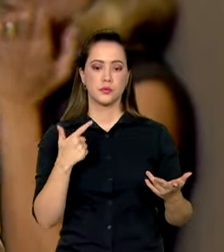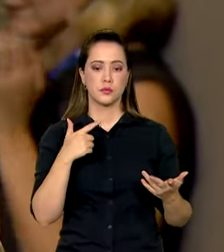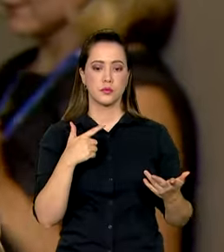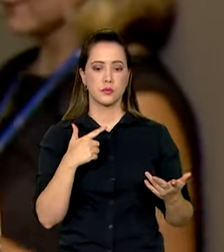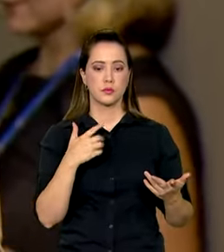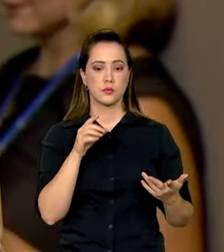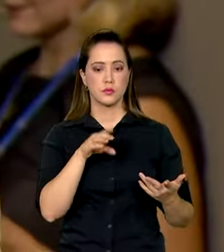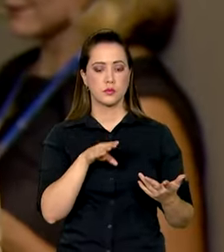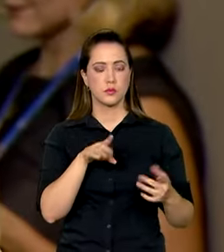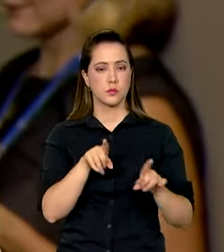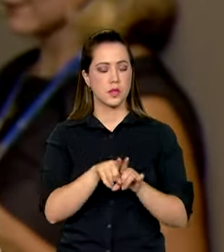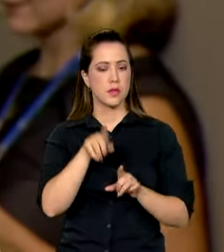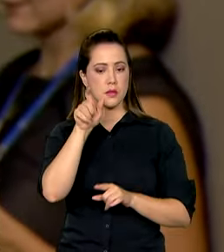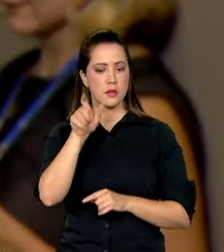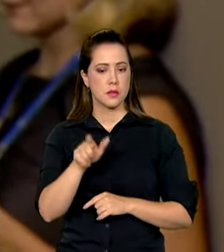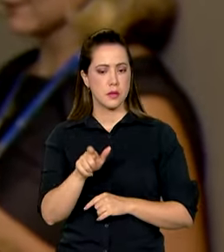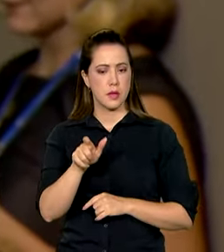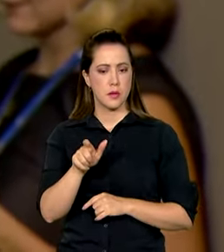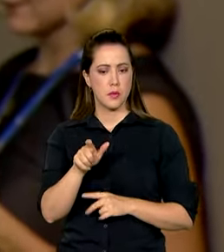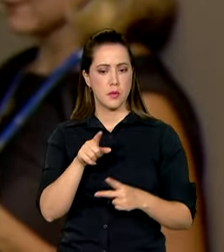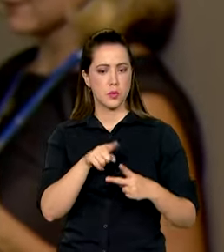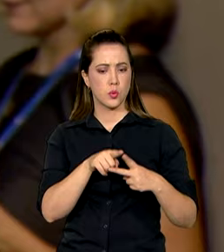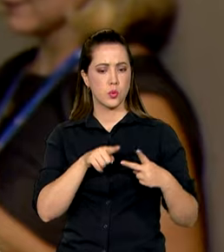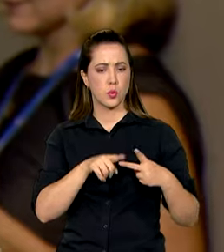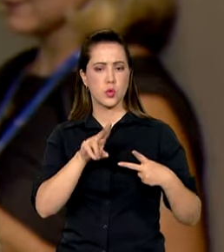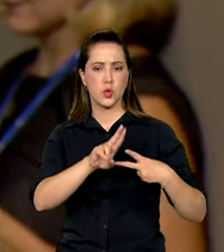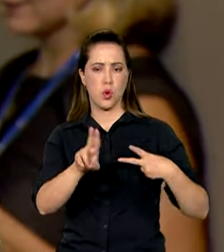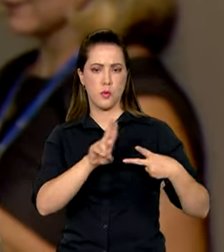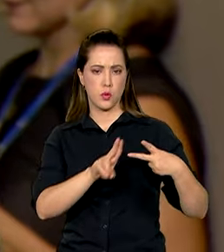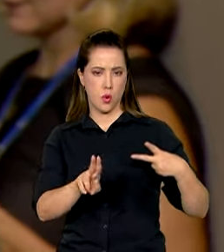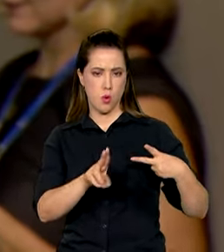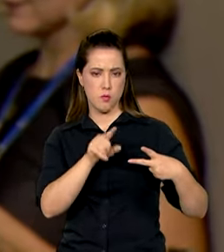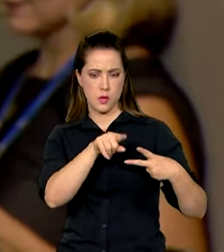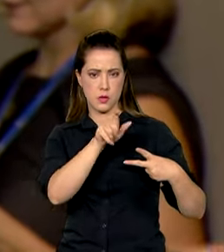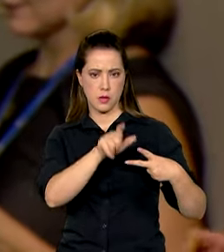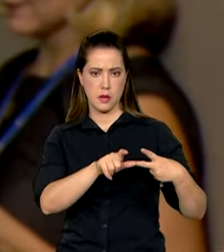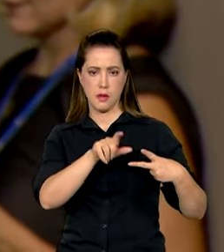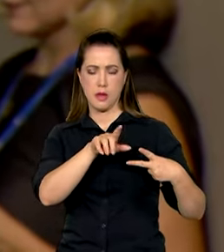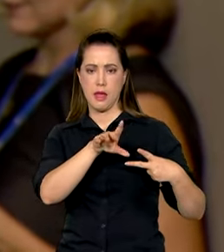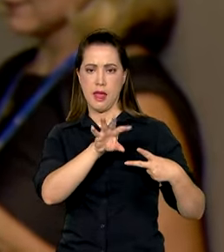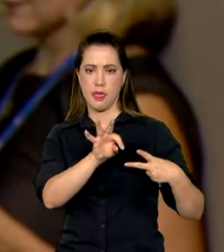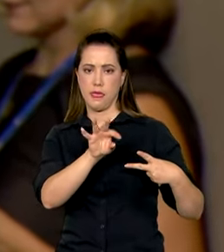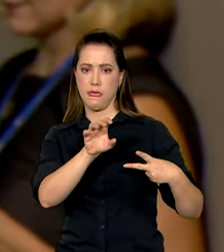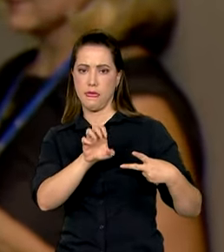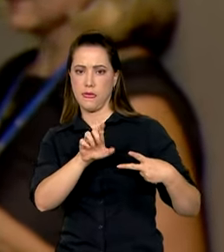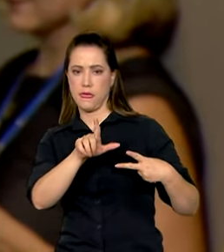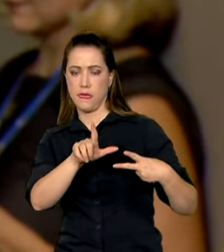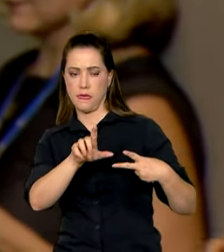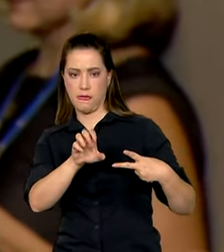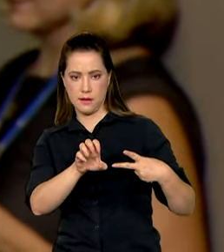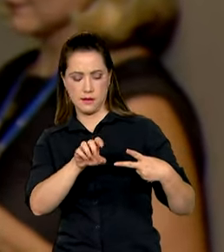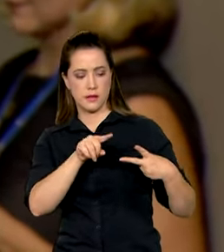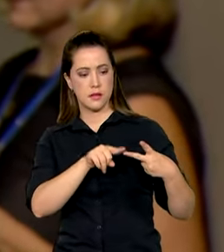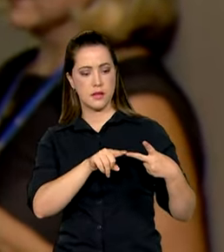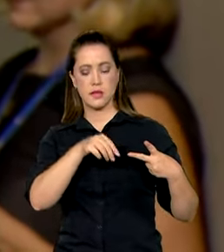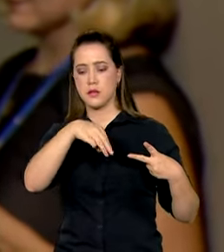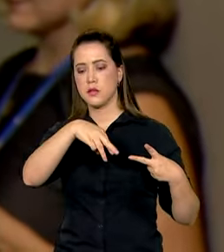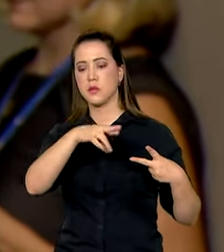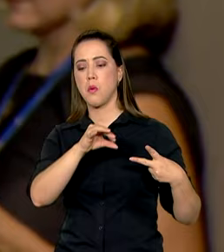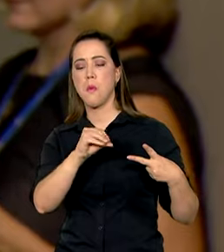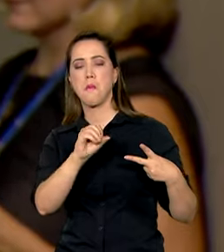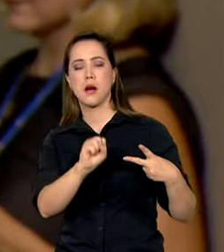Adele Bezaquem e o Marcos Vinícius. Adele Bezaquem, porque ela